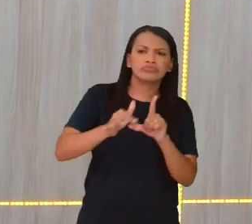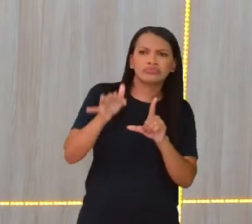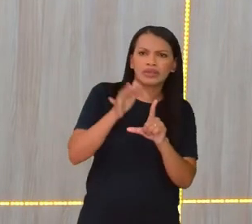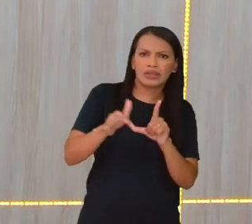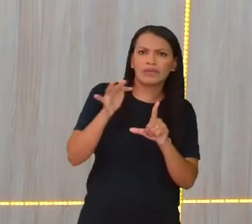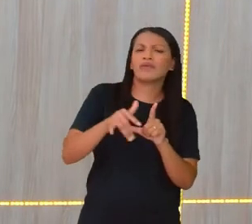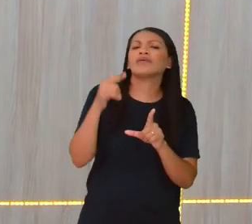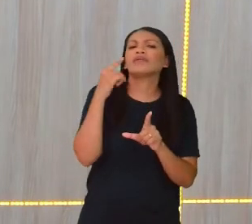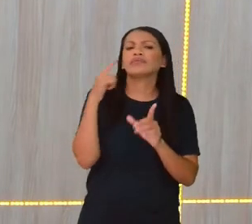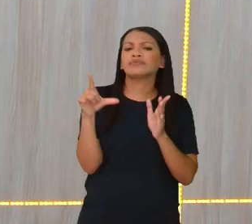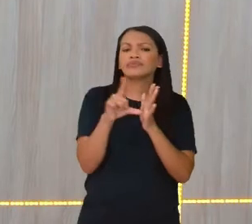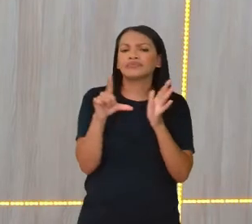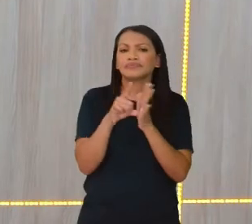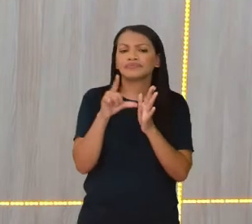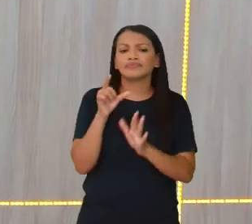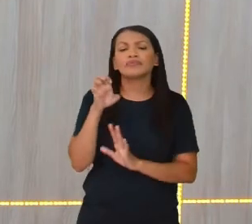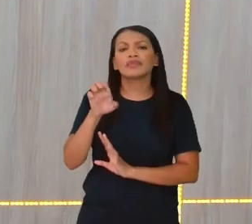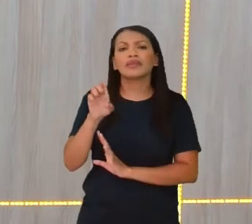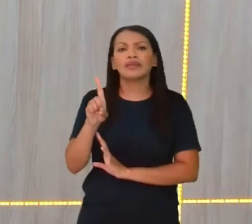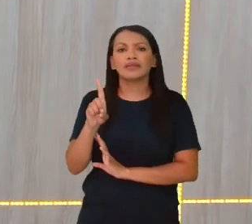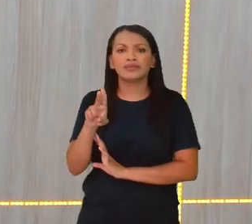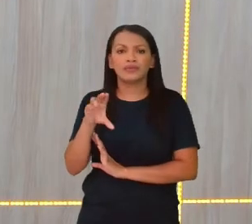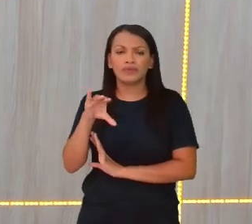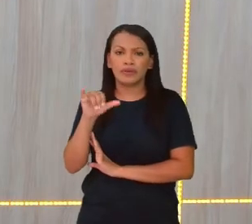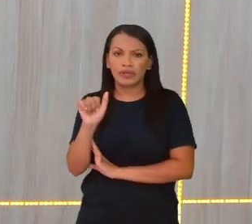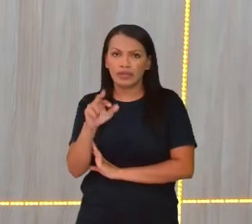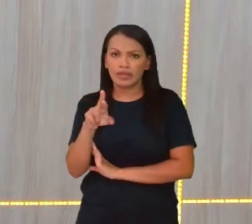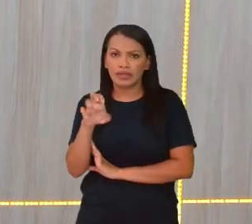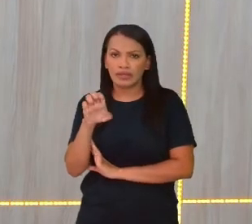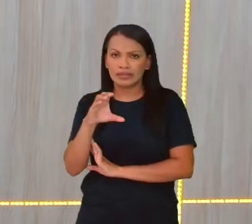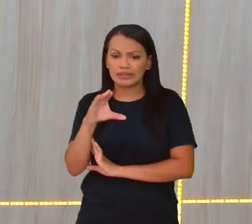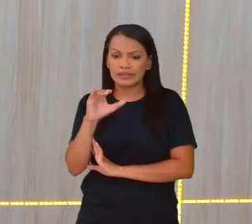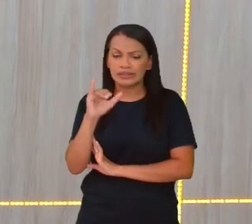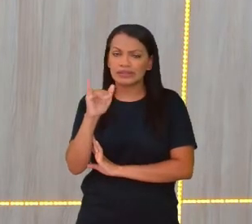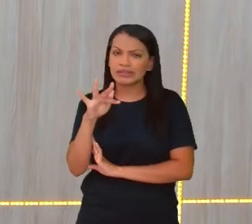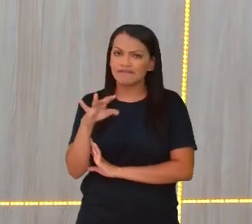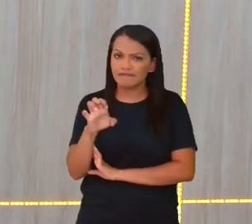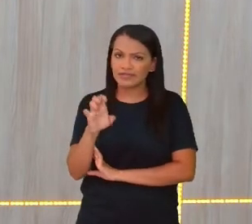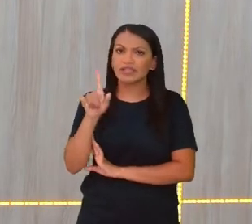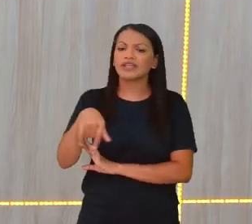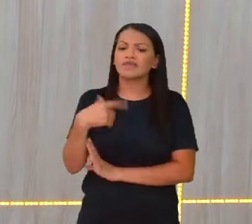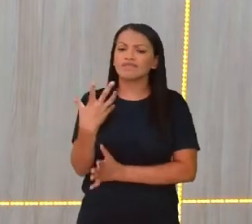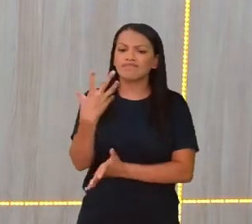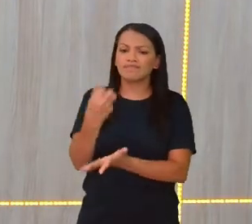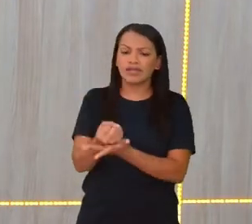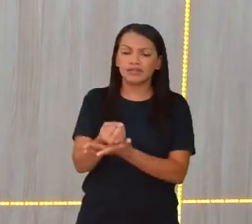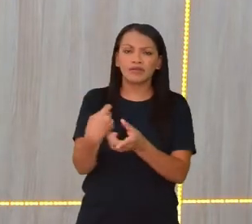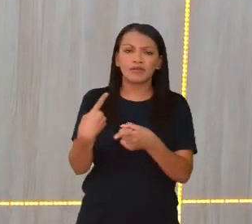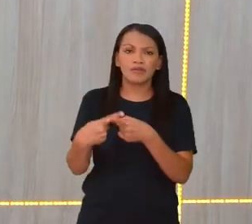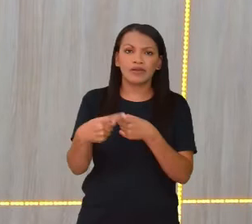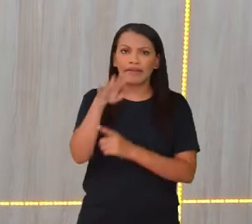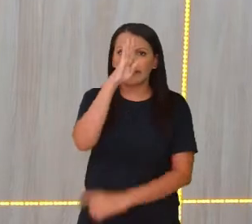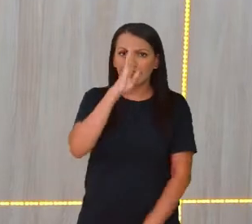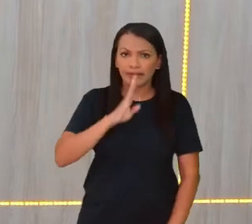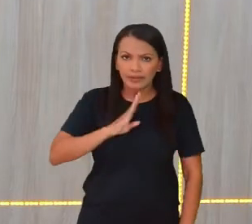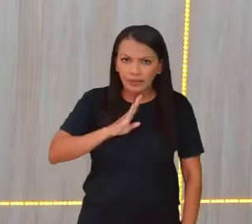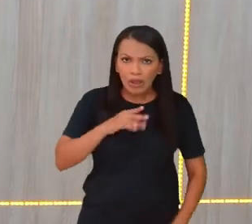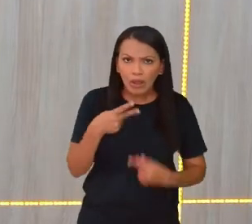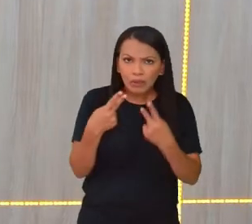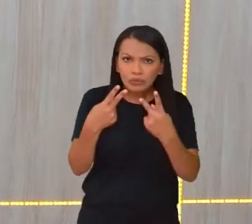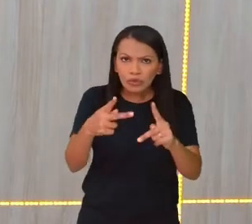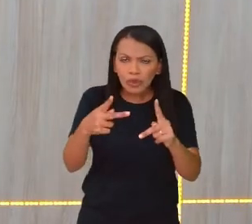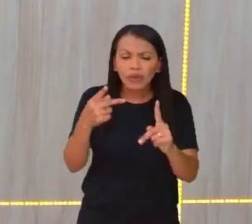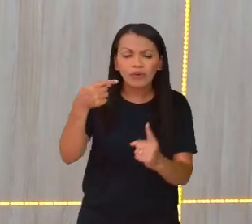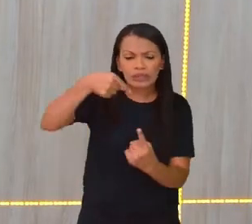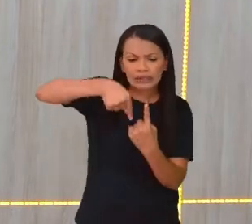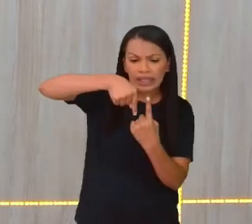lá na lojinha Educa Recife e baixar, que é gratuito e melhor, não consome a internet de